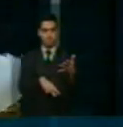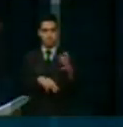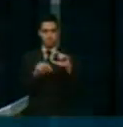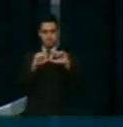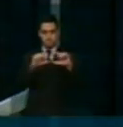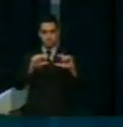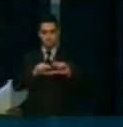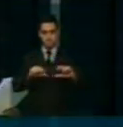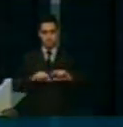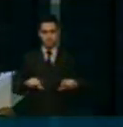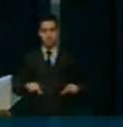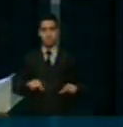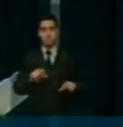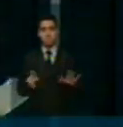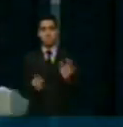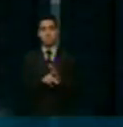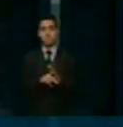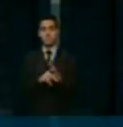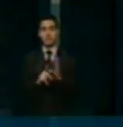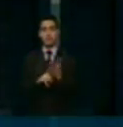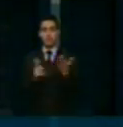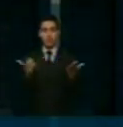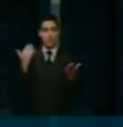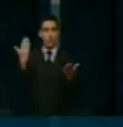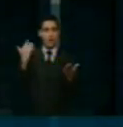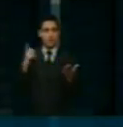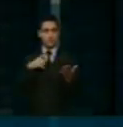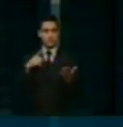alguns editoriais da imprensa da época.